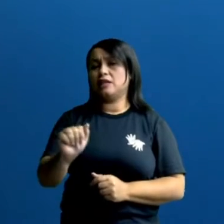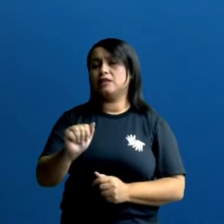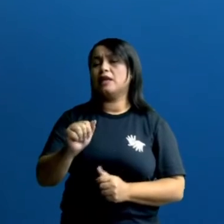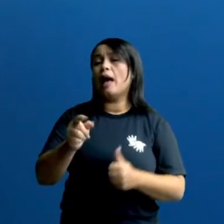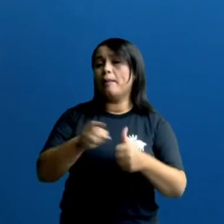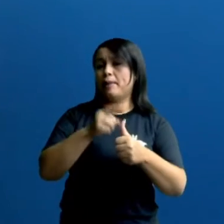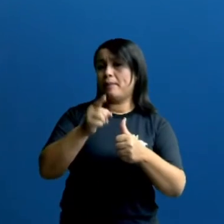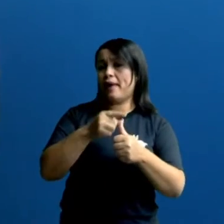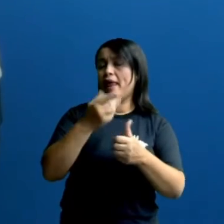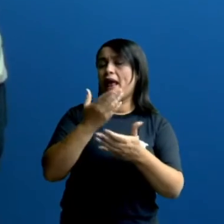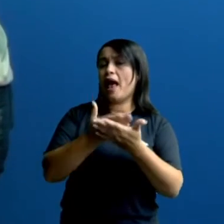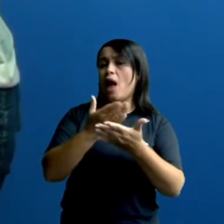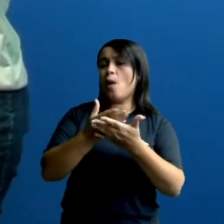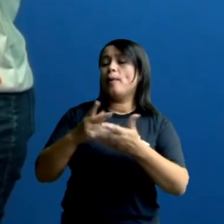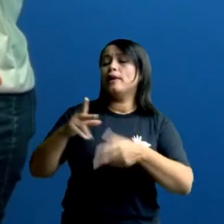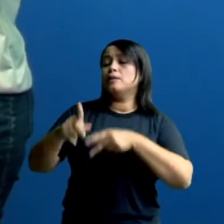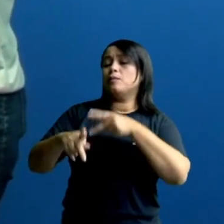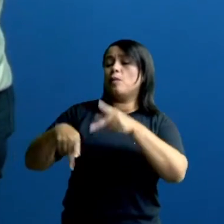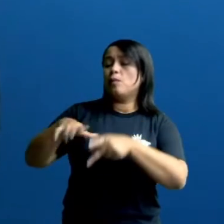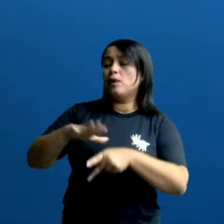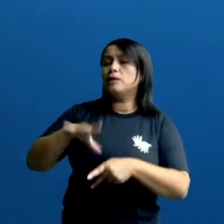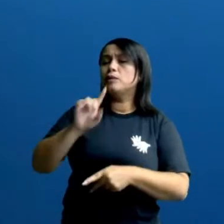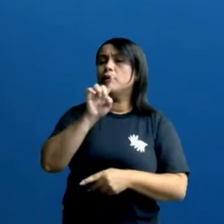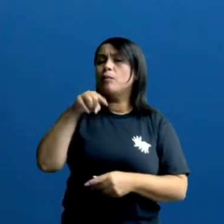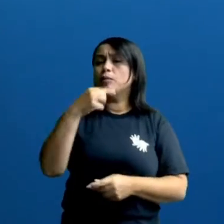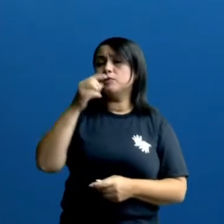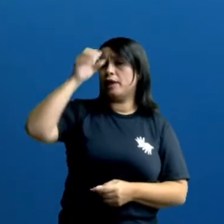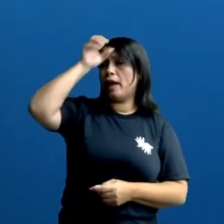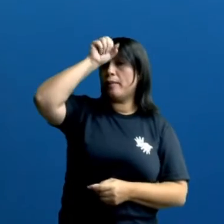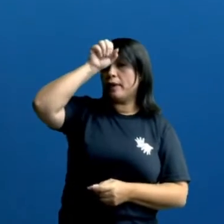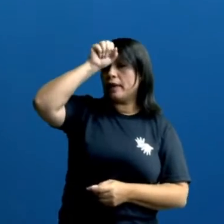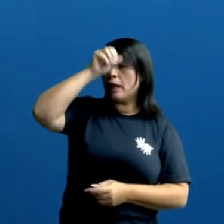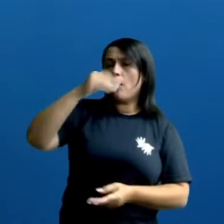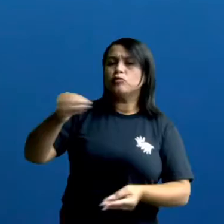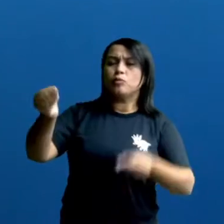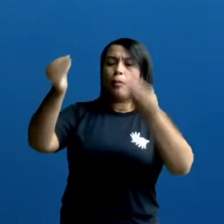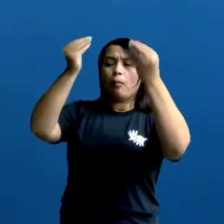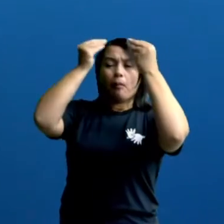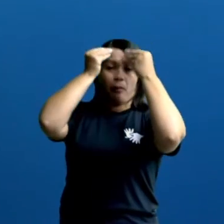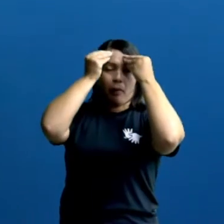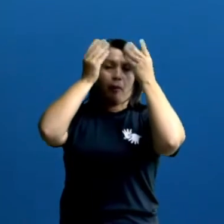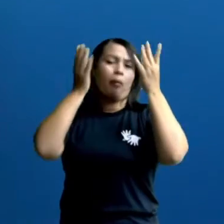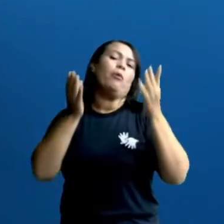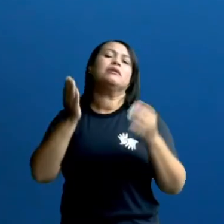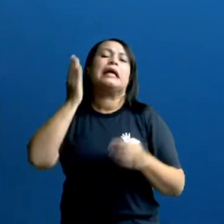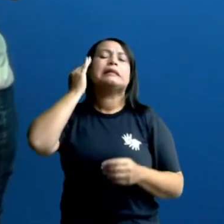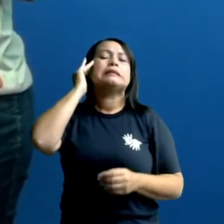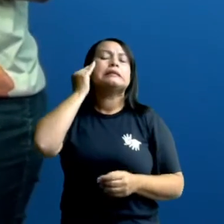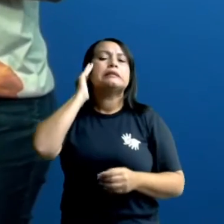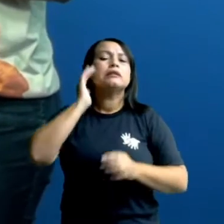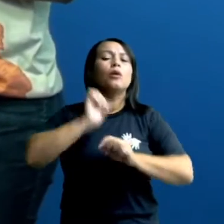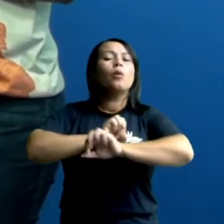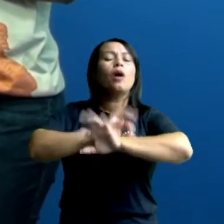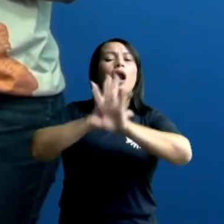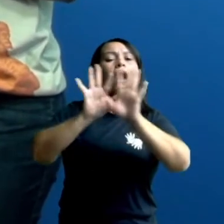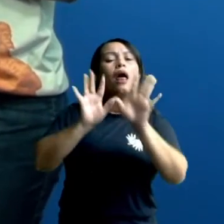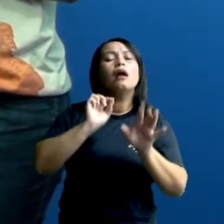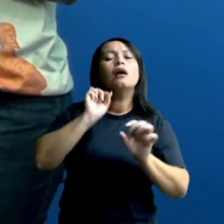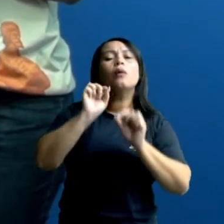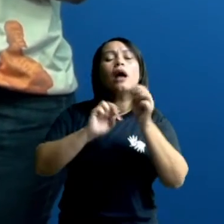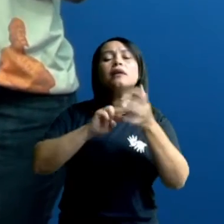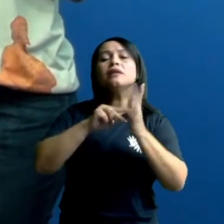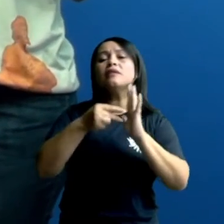primeira aula de população. Depois que a gente aprender, que a gente memorizar, vamos dizer assim, né, entender como é que cada uma dessas